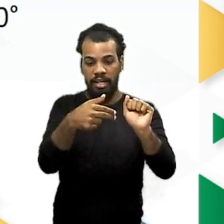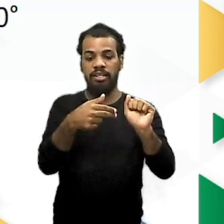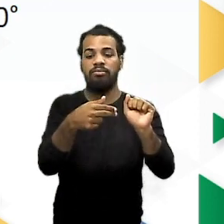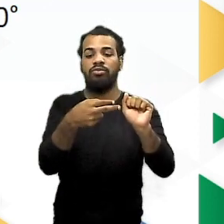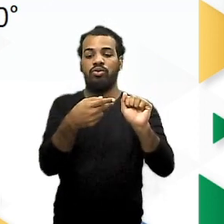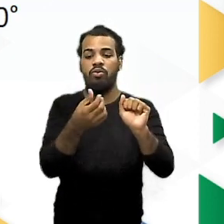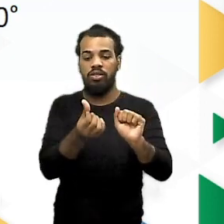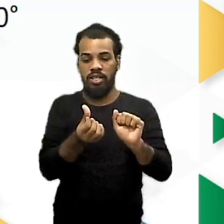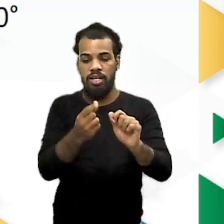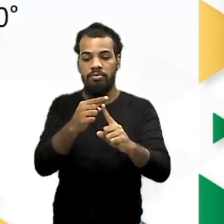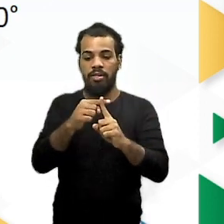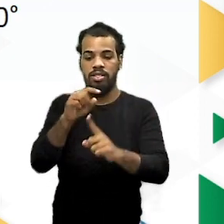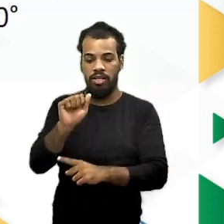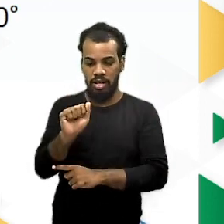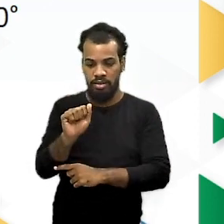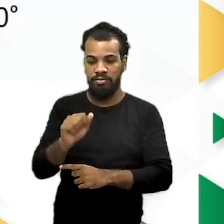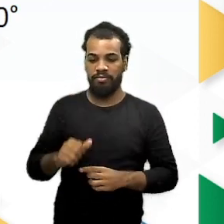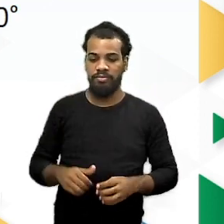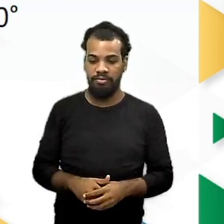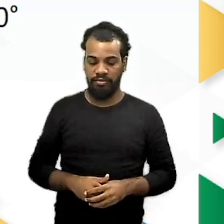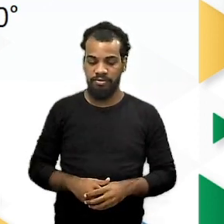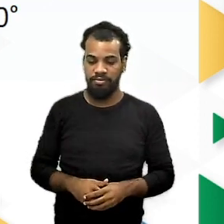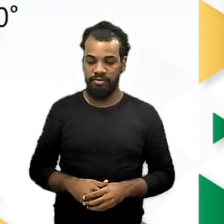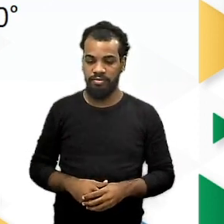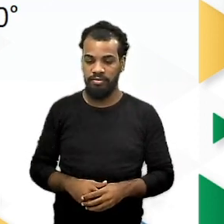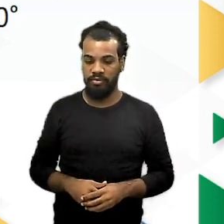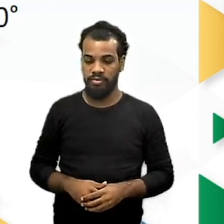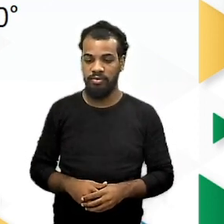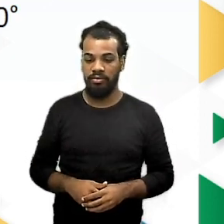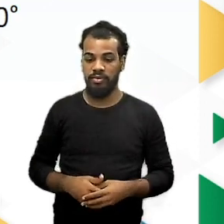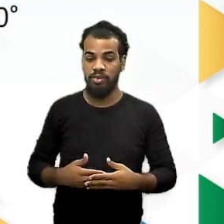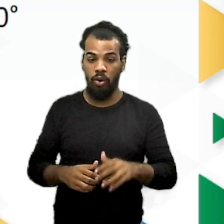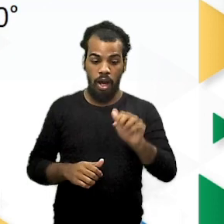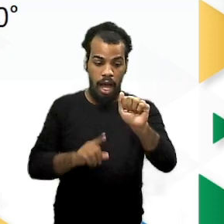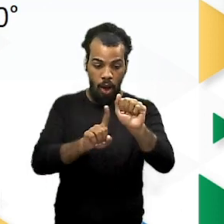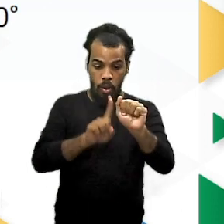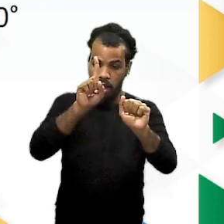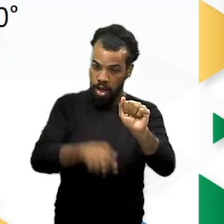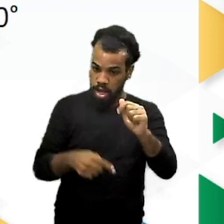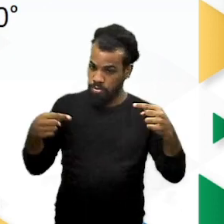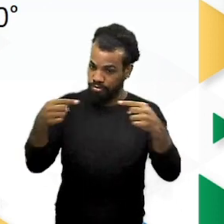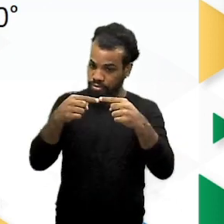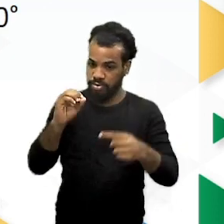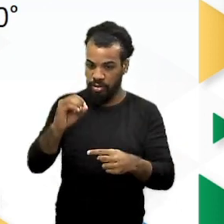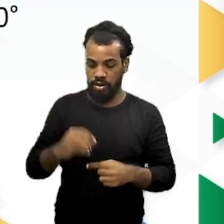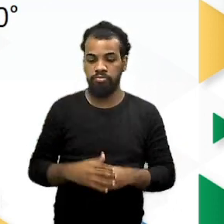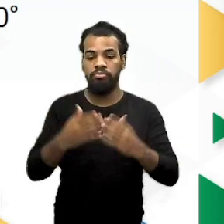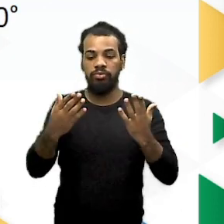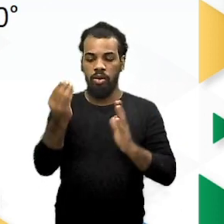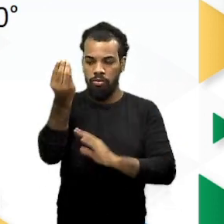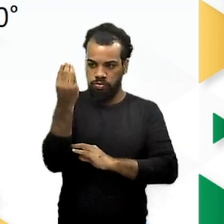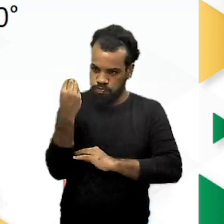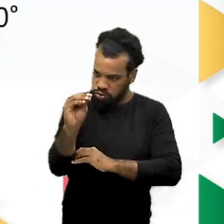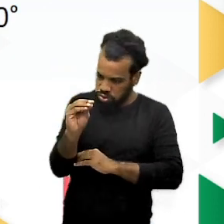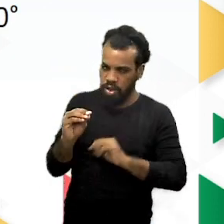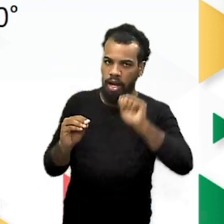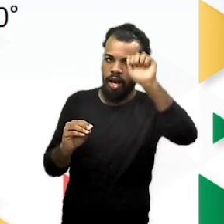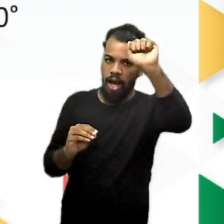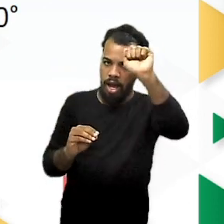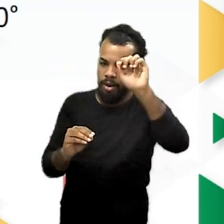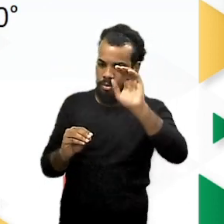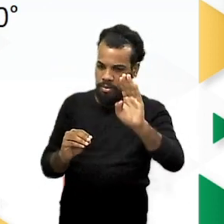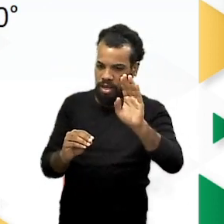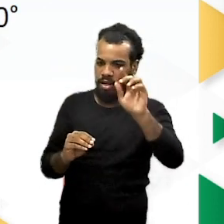que o A1 é 0. Escreva os 5 primeiros termos de cada sequência, do item A e do item B. E, em